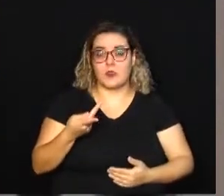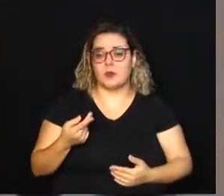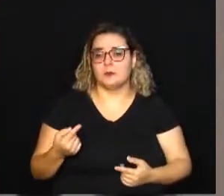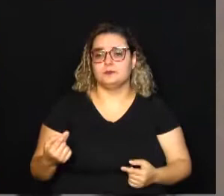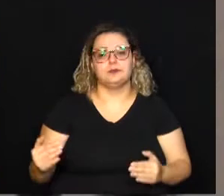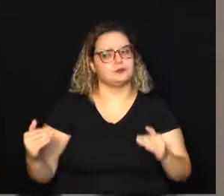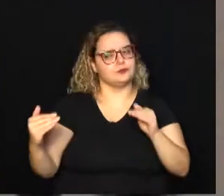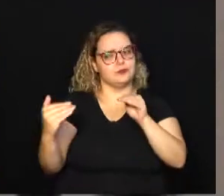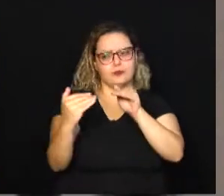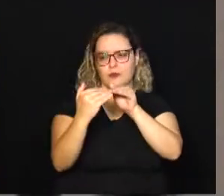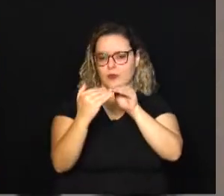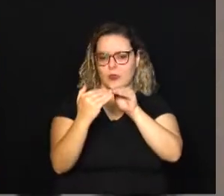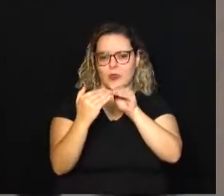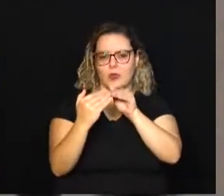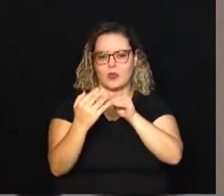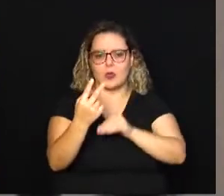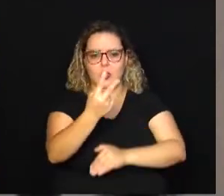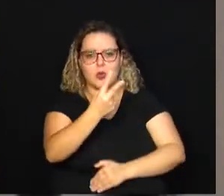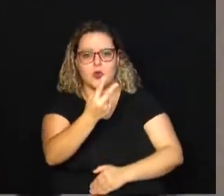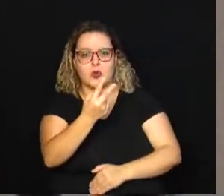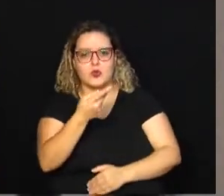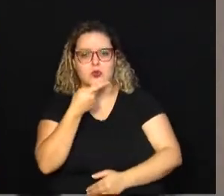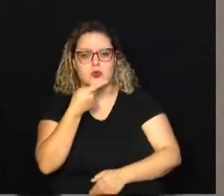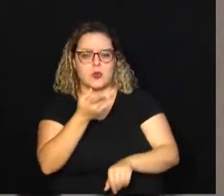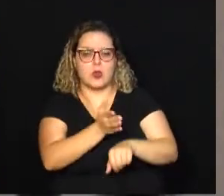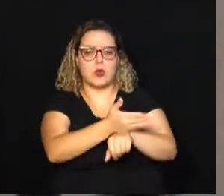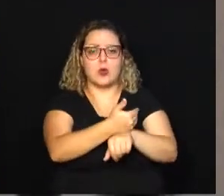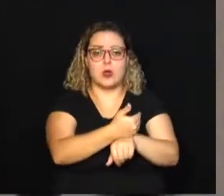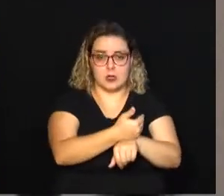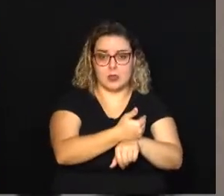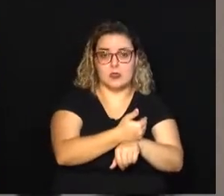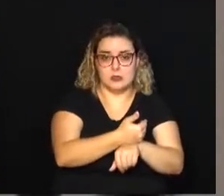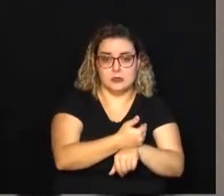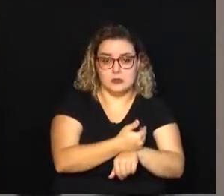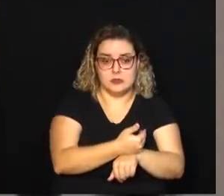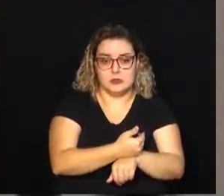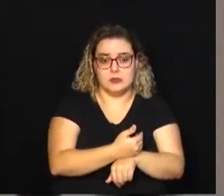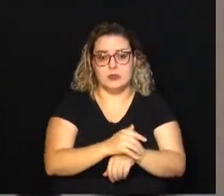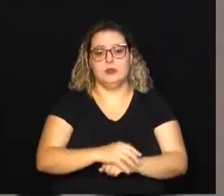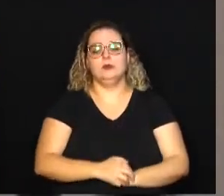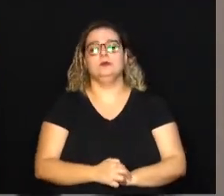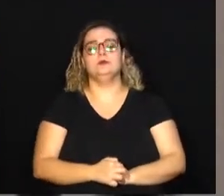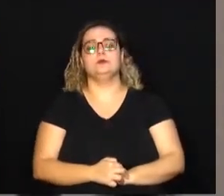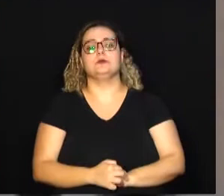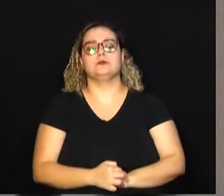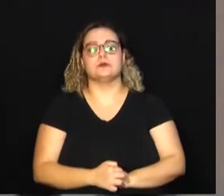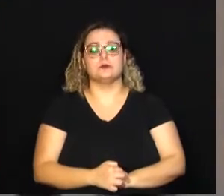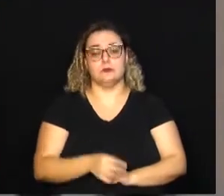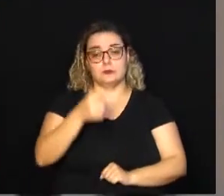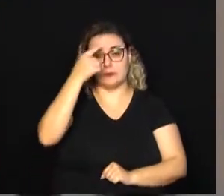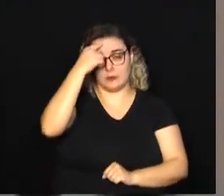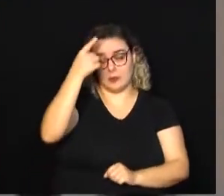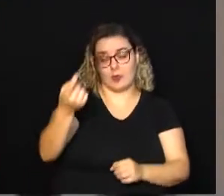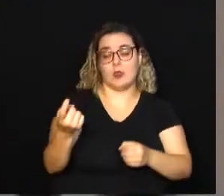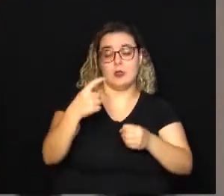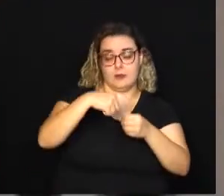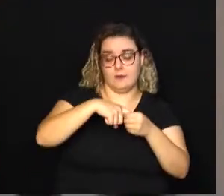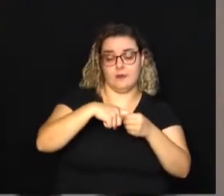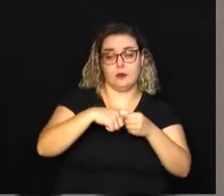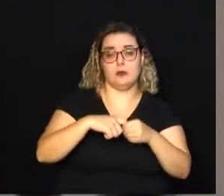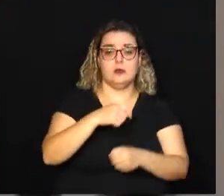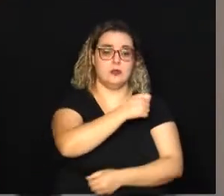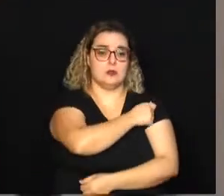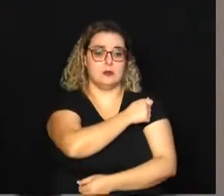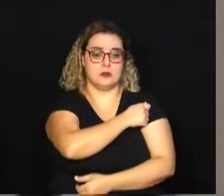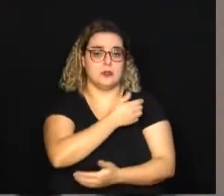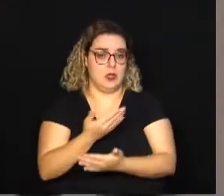que os meus antecessores disseram a respeito da volta às aulas. Eu acho que não